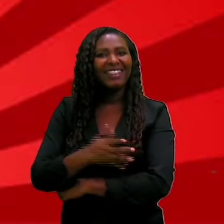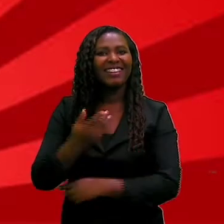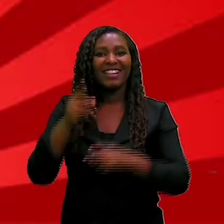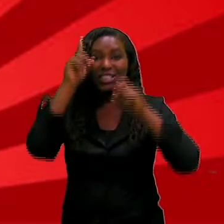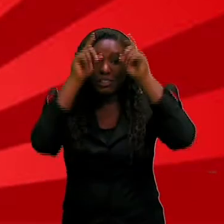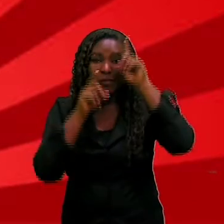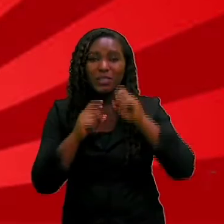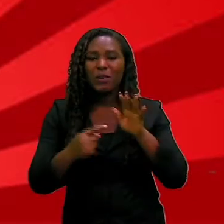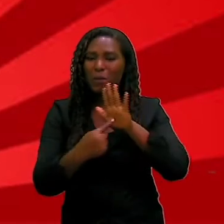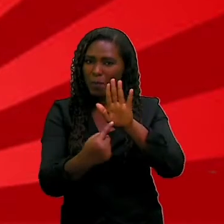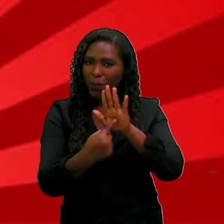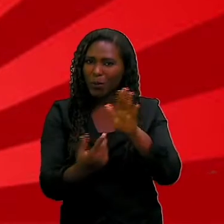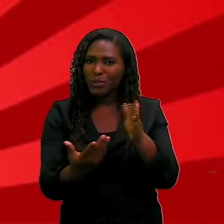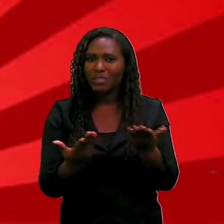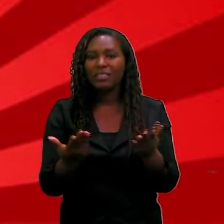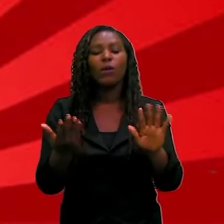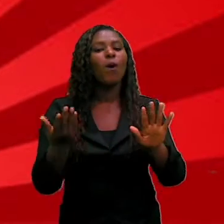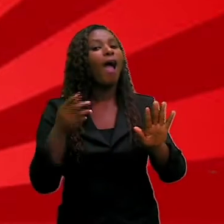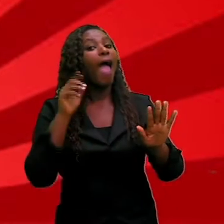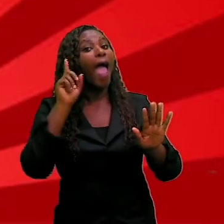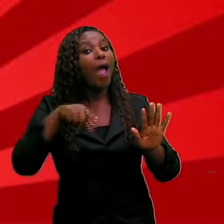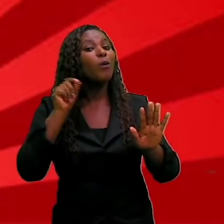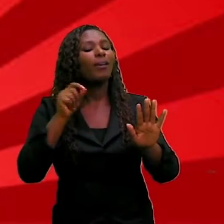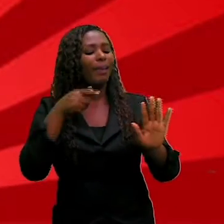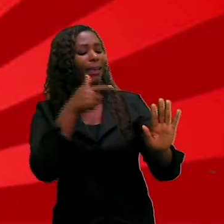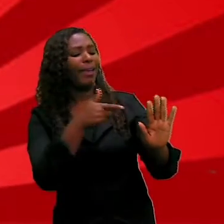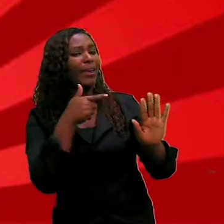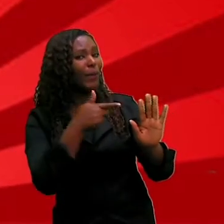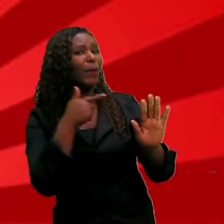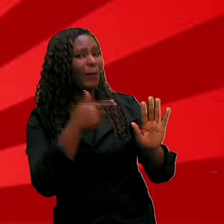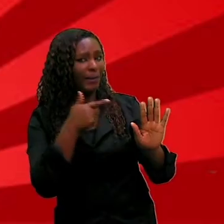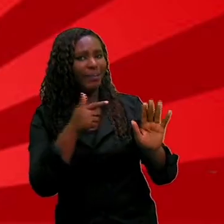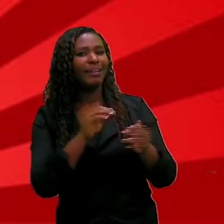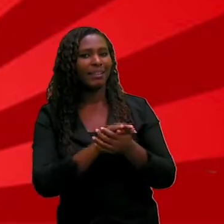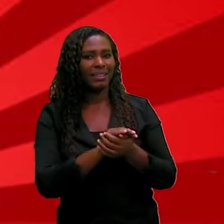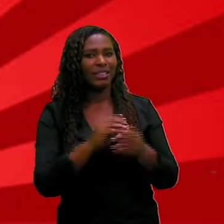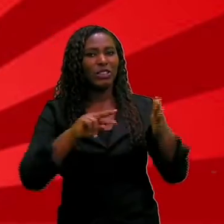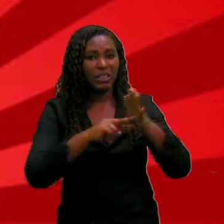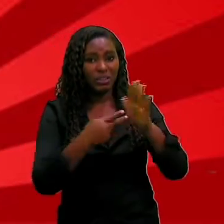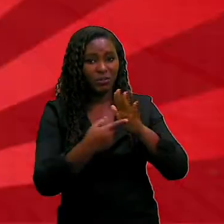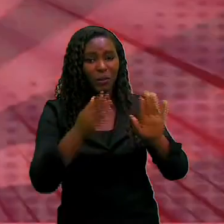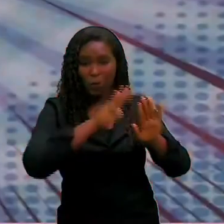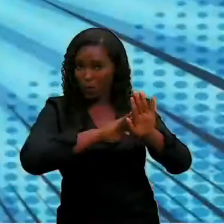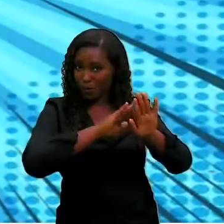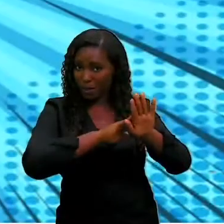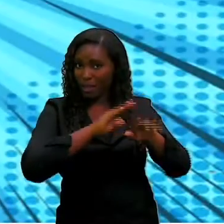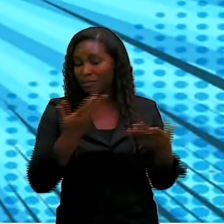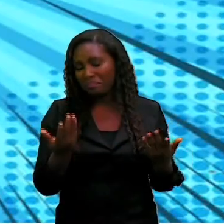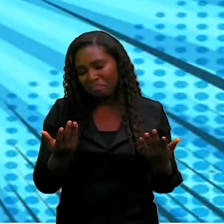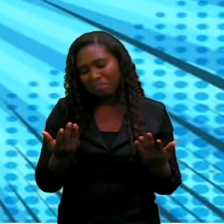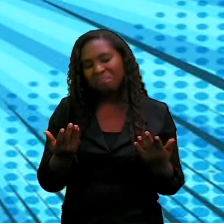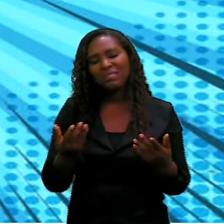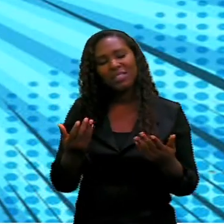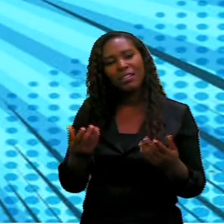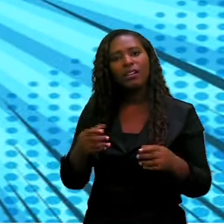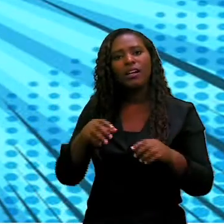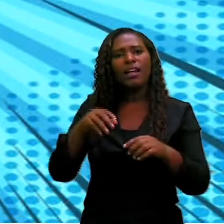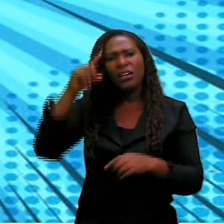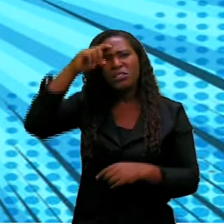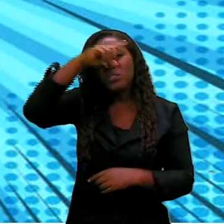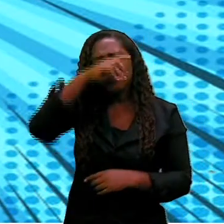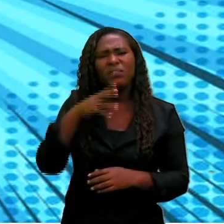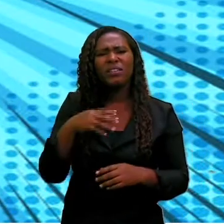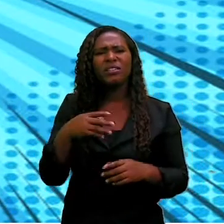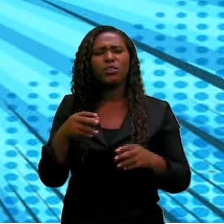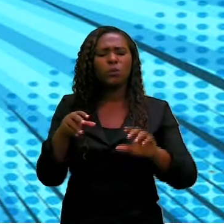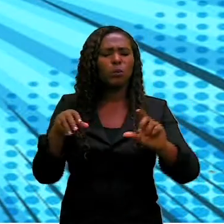charges? Será que é difícil analisar uma charge? É impossível, professor? Não, não é difícil ou impossível